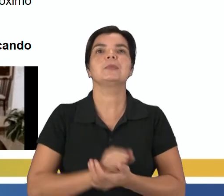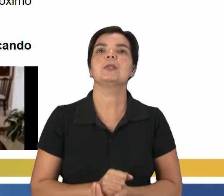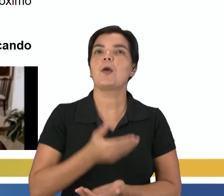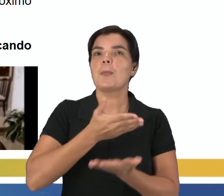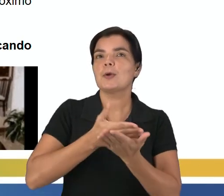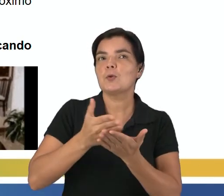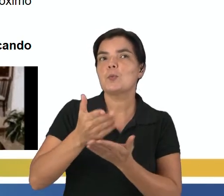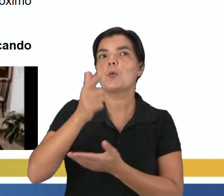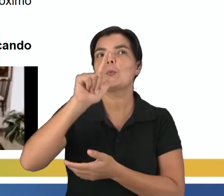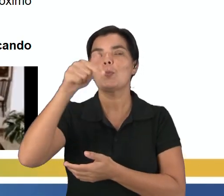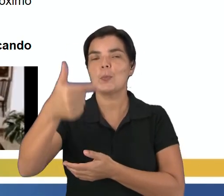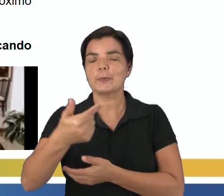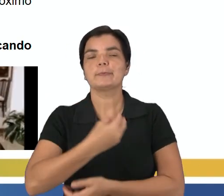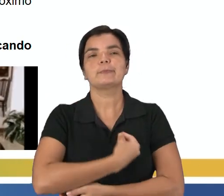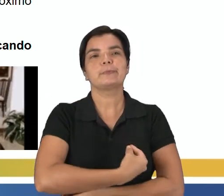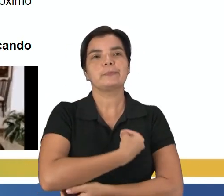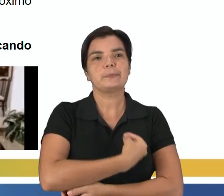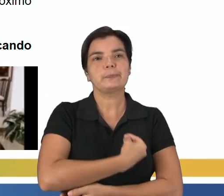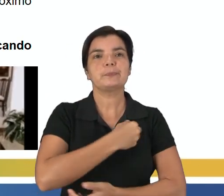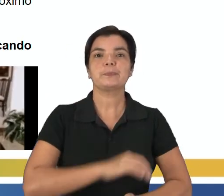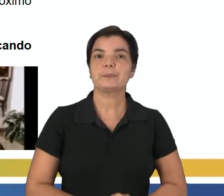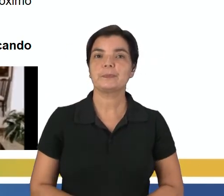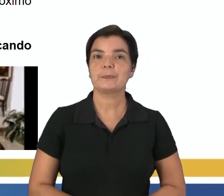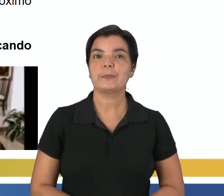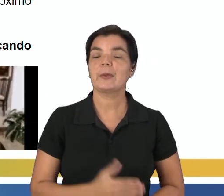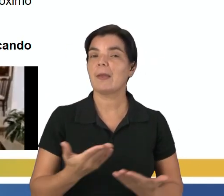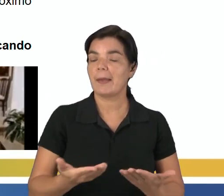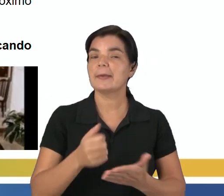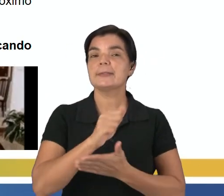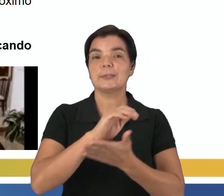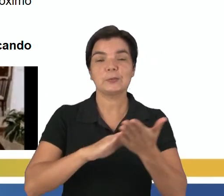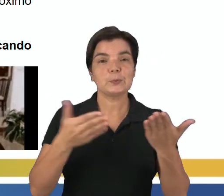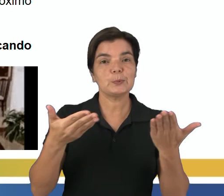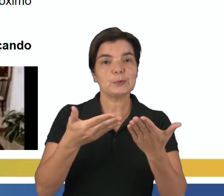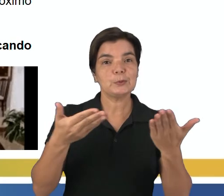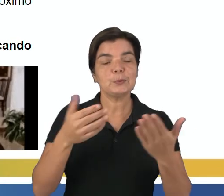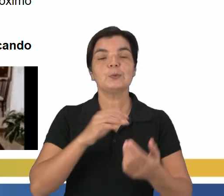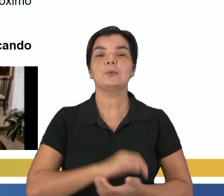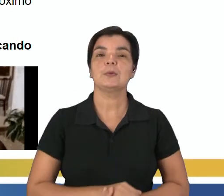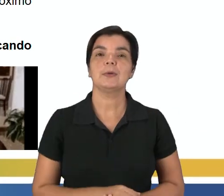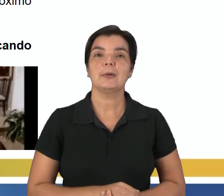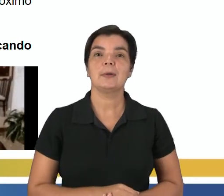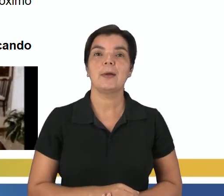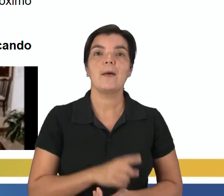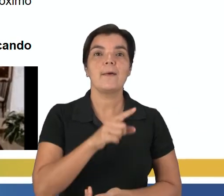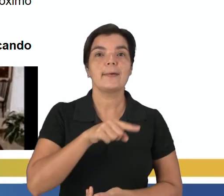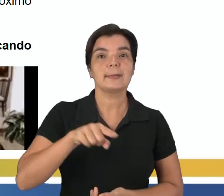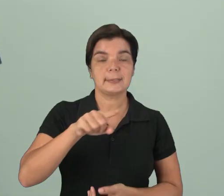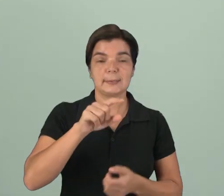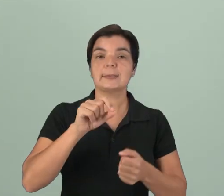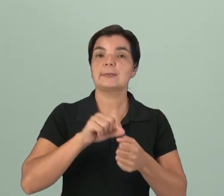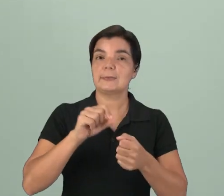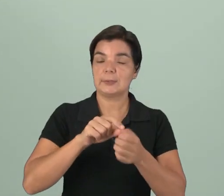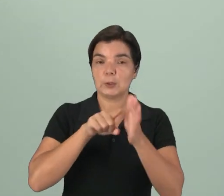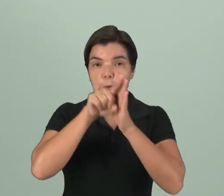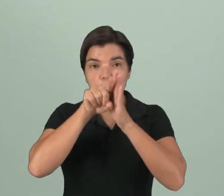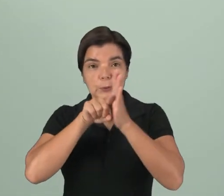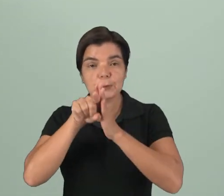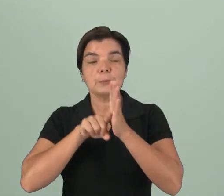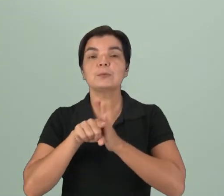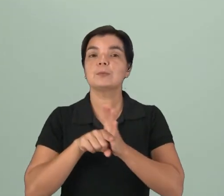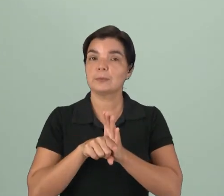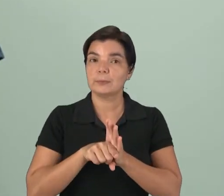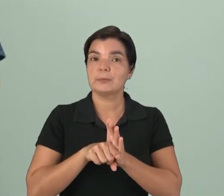permanece e recomeça com o próximo participante. Então, essa atividade de hoje é para vocês fazerem essa pesquisa,